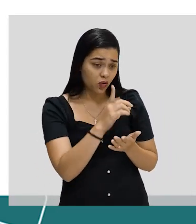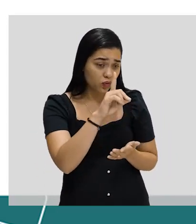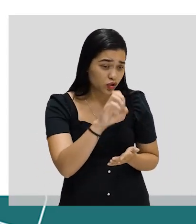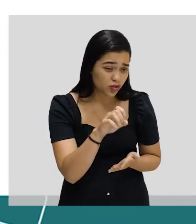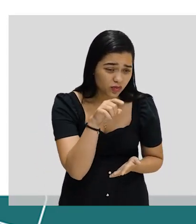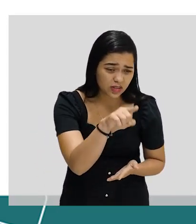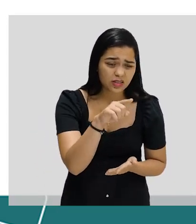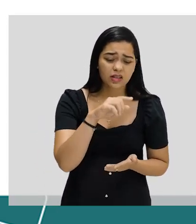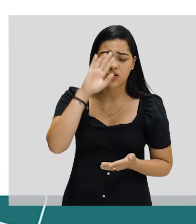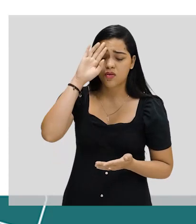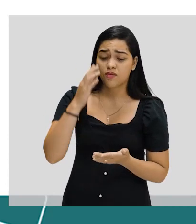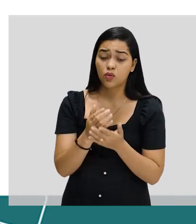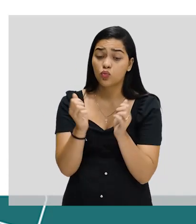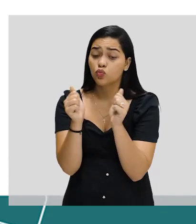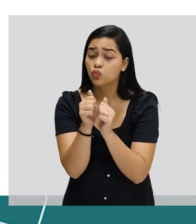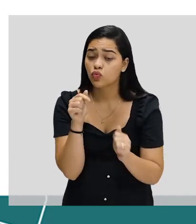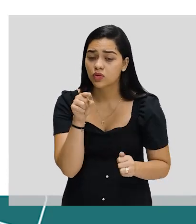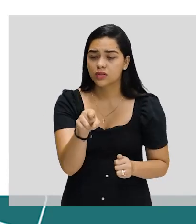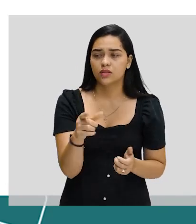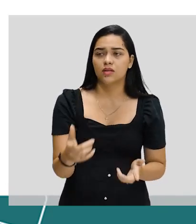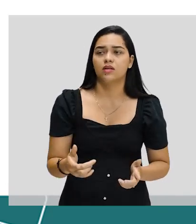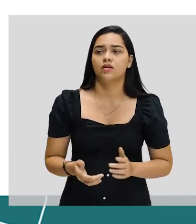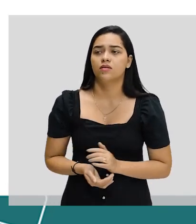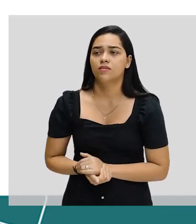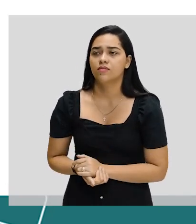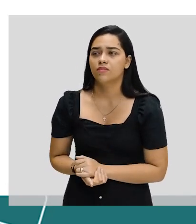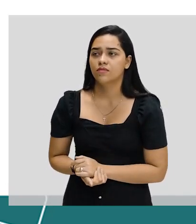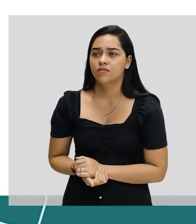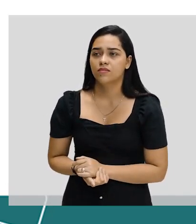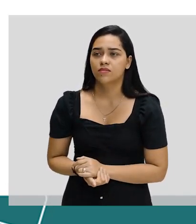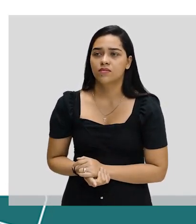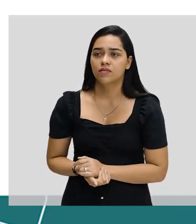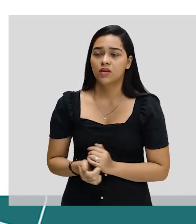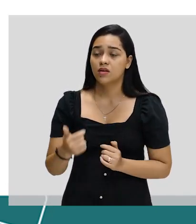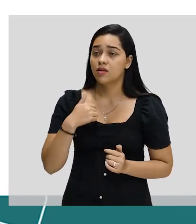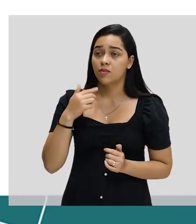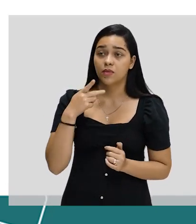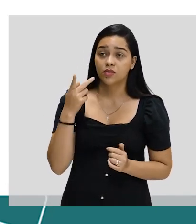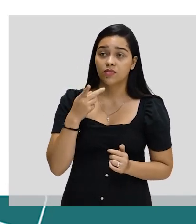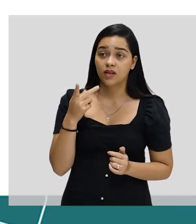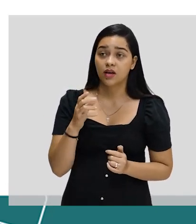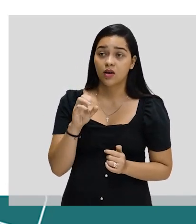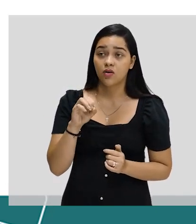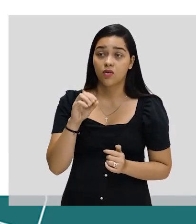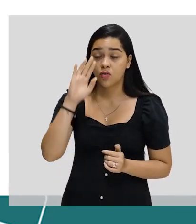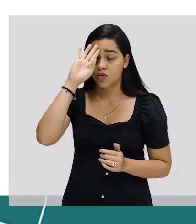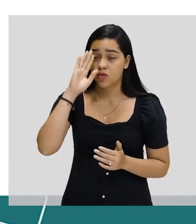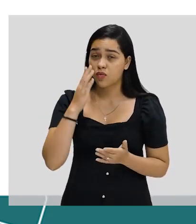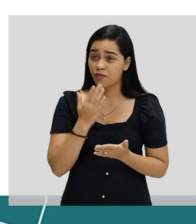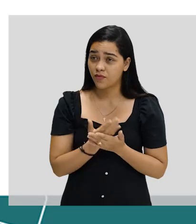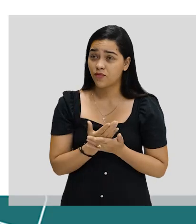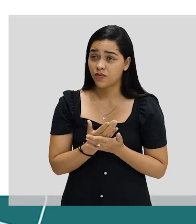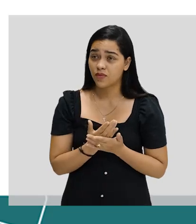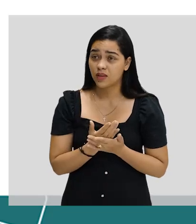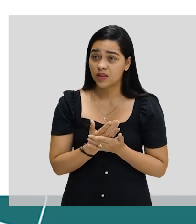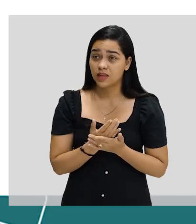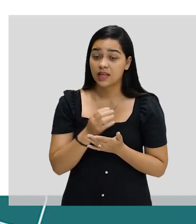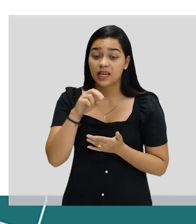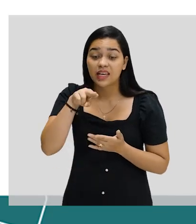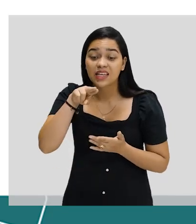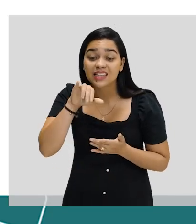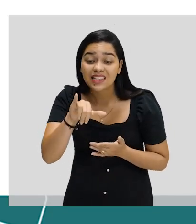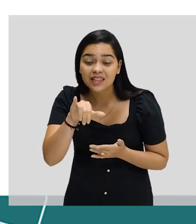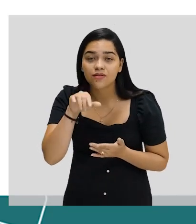você, confio com você. E eu também não posso dizer confio